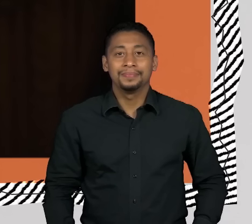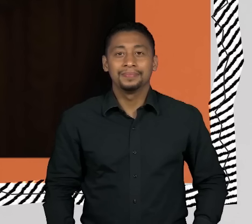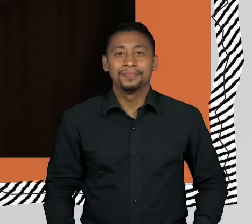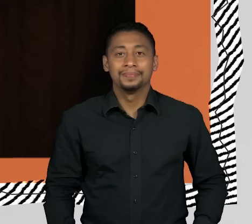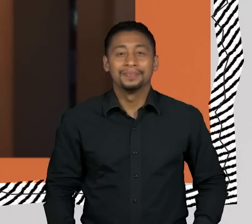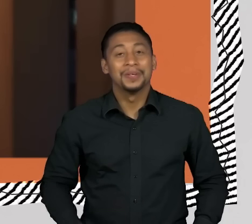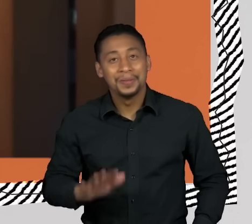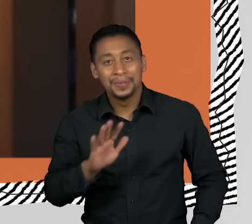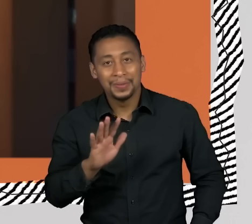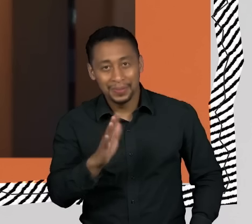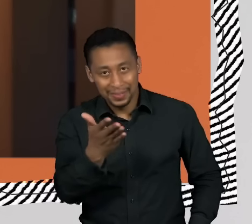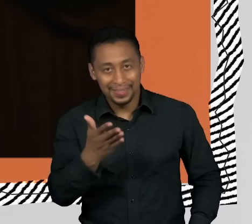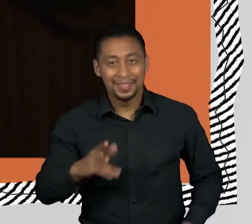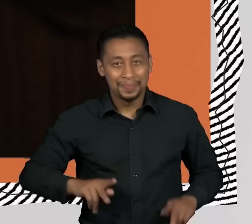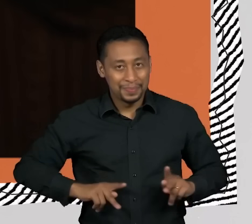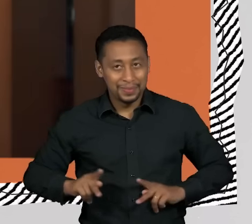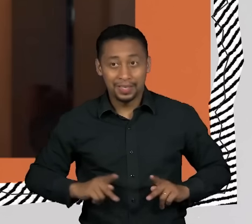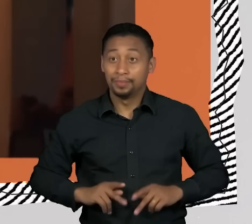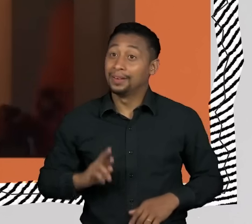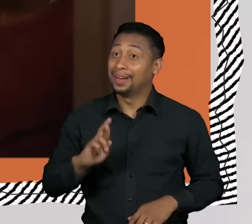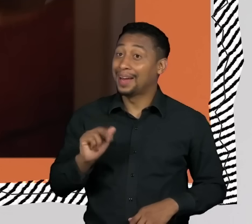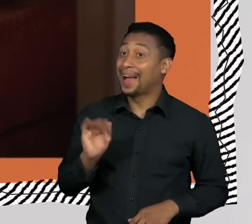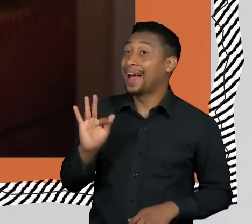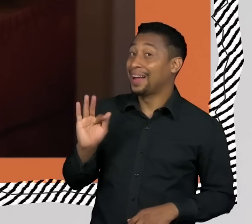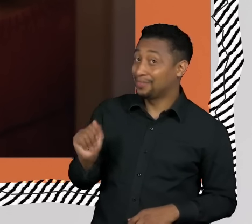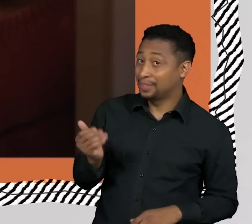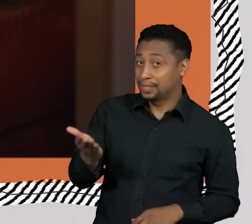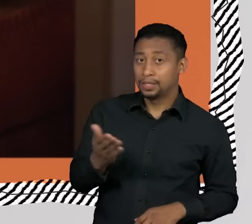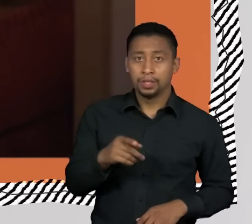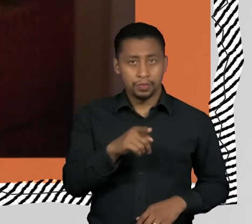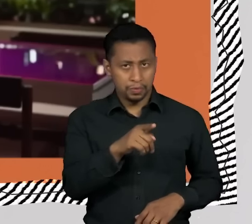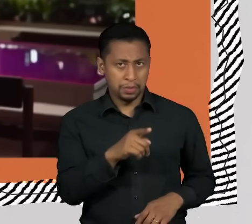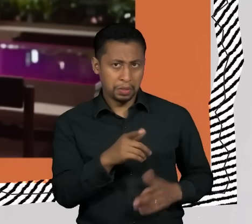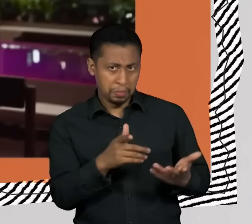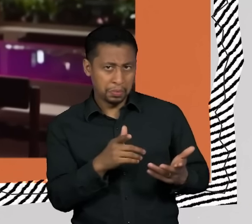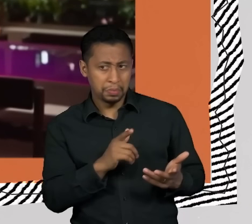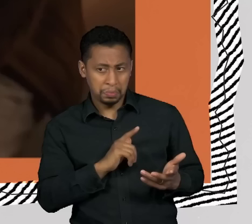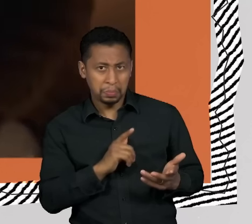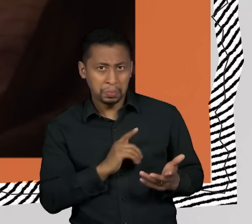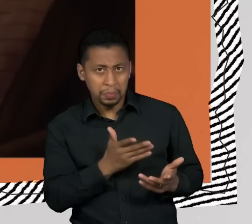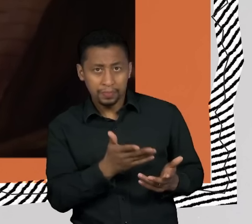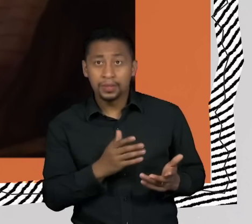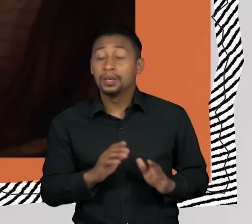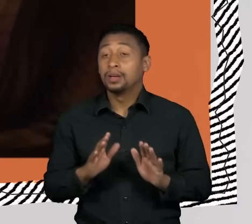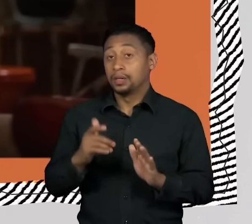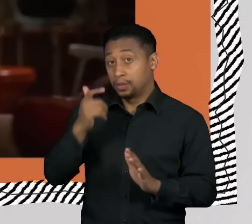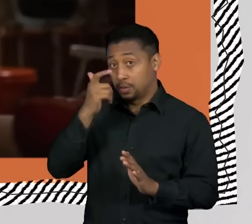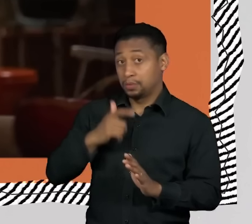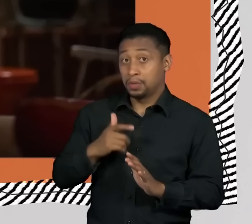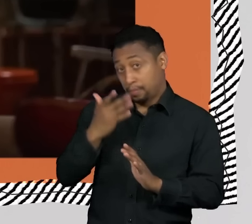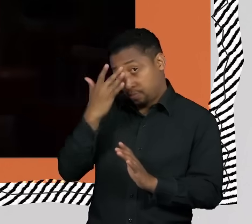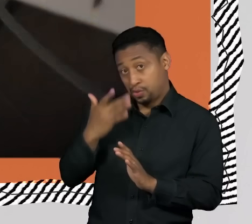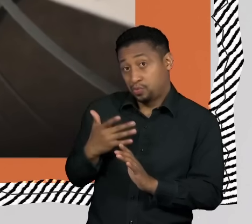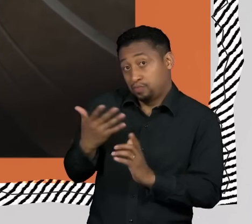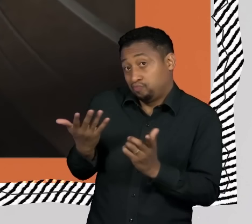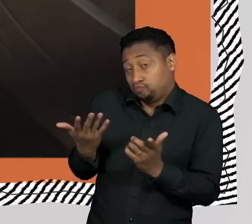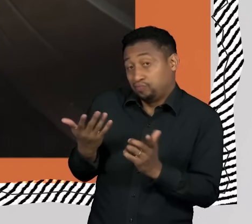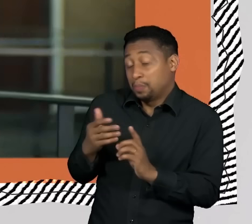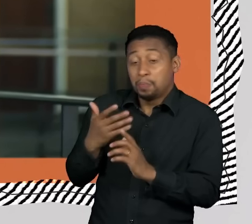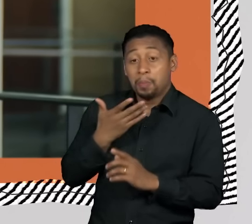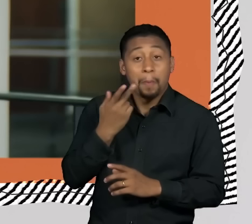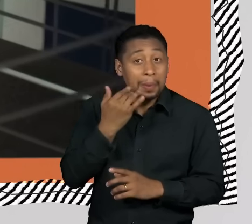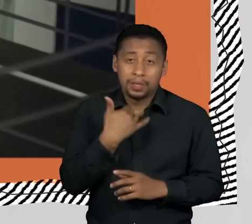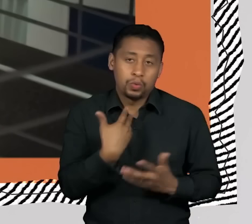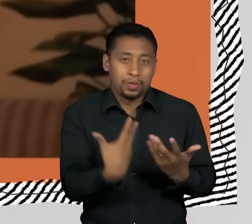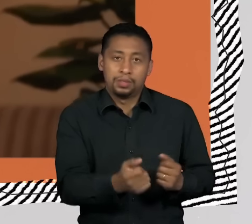Oi, primo. Rafa. Você é prima do Vini? Prime, eu sou uma pessoa não binária e o meu pai não aceita isso. Eu resolvi